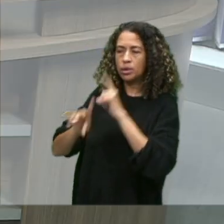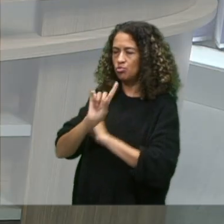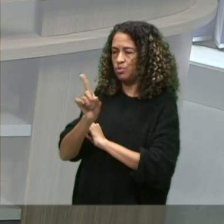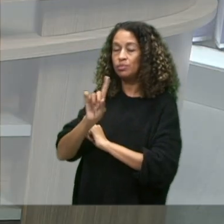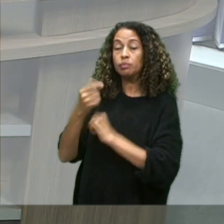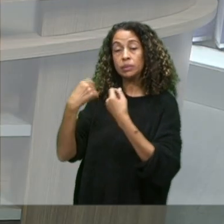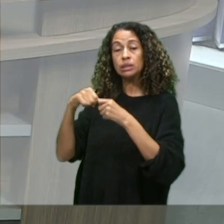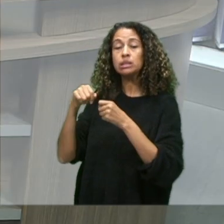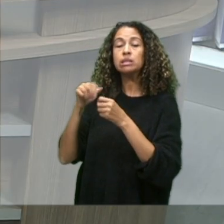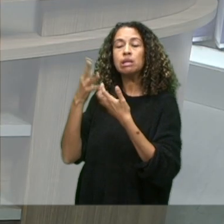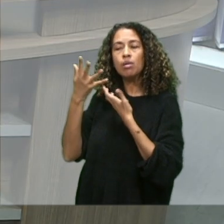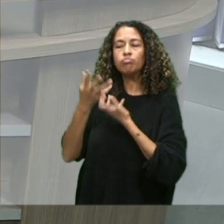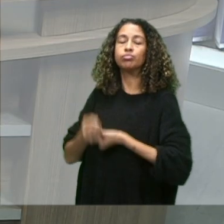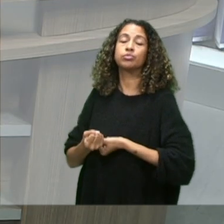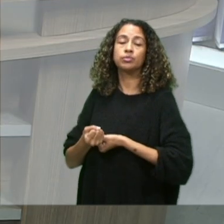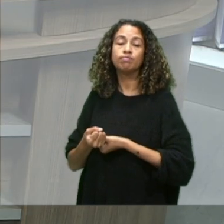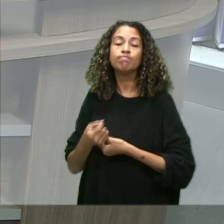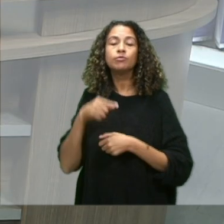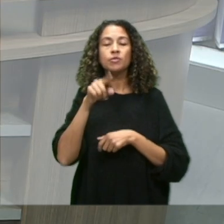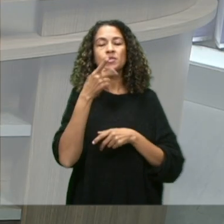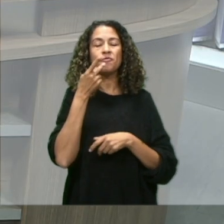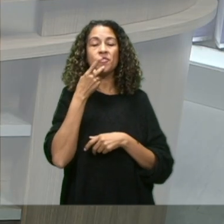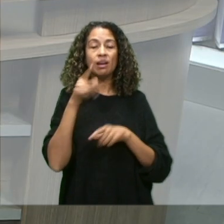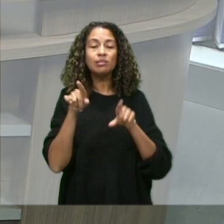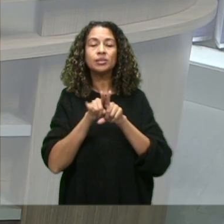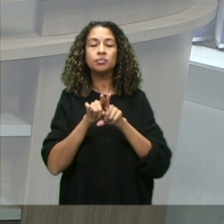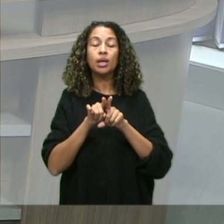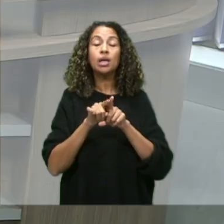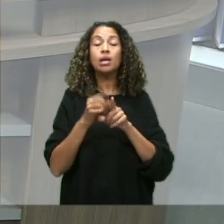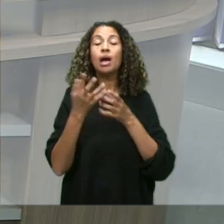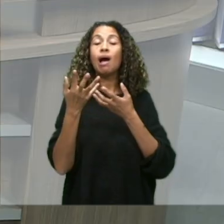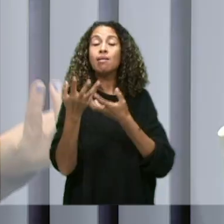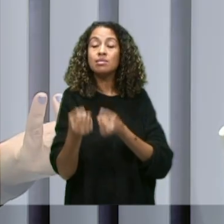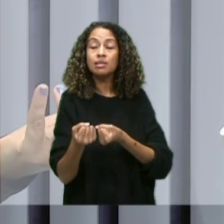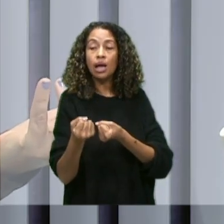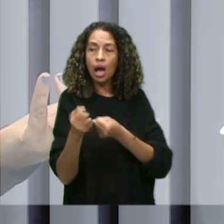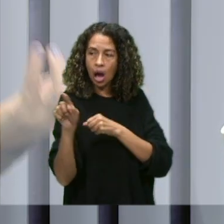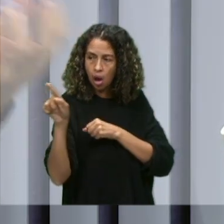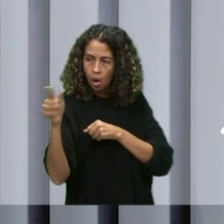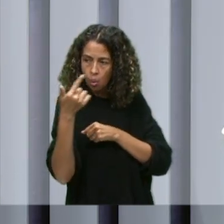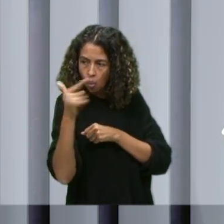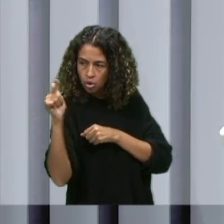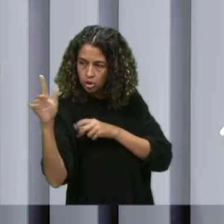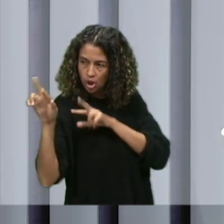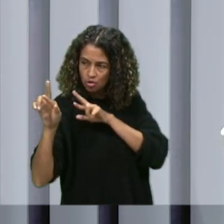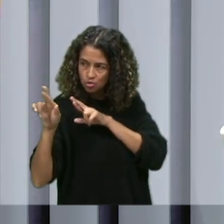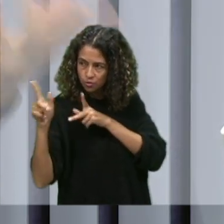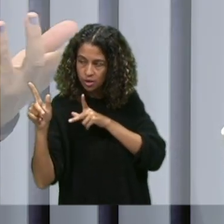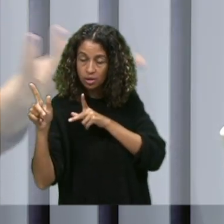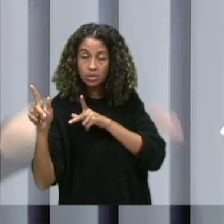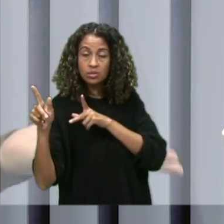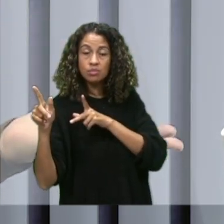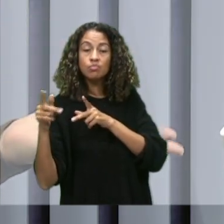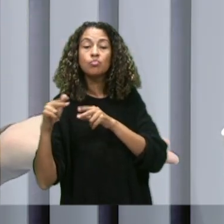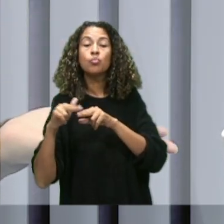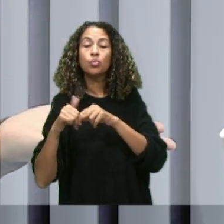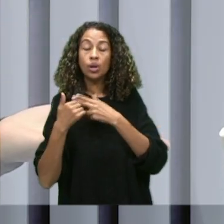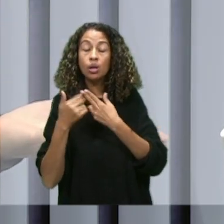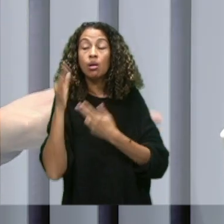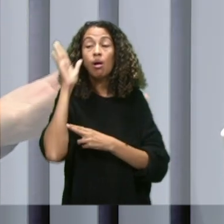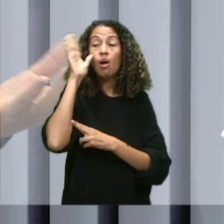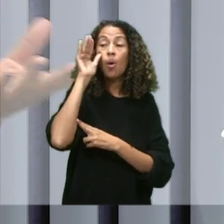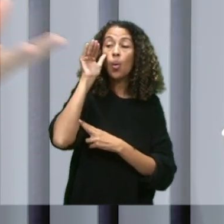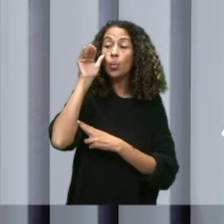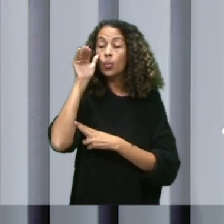se aproximar do que é do outro, que é diferente de si, por causa da